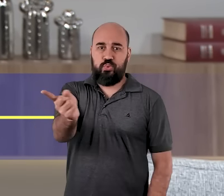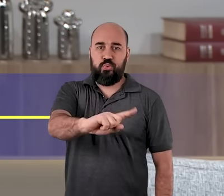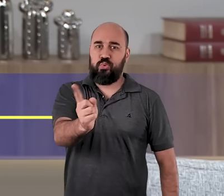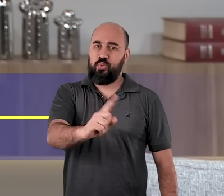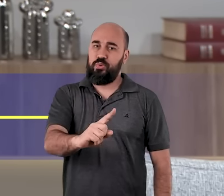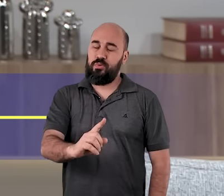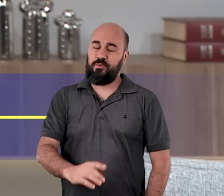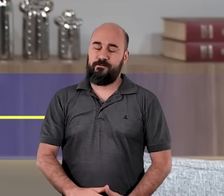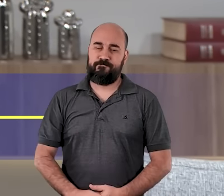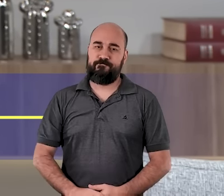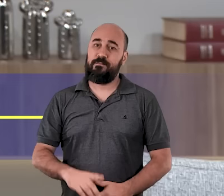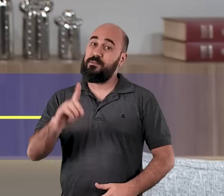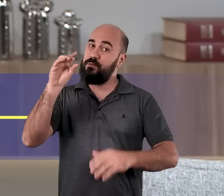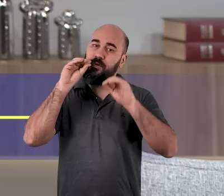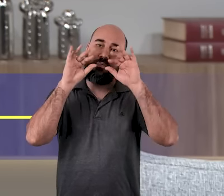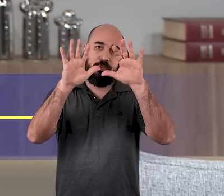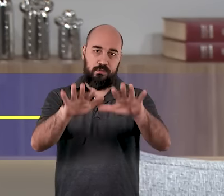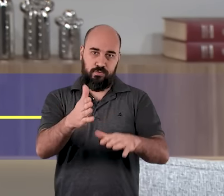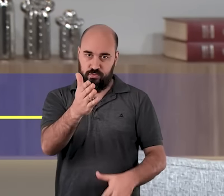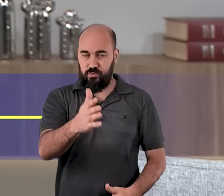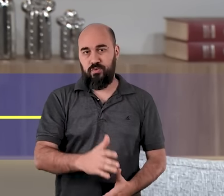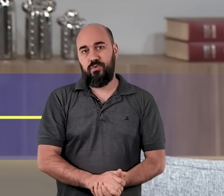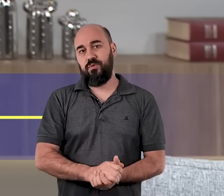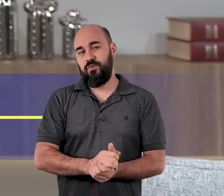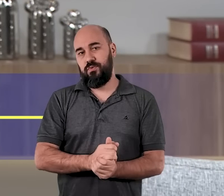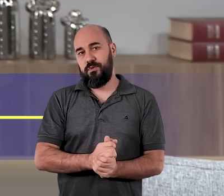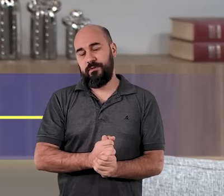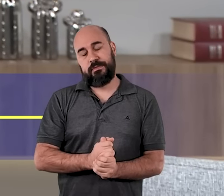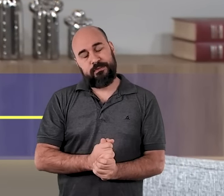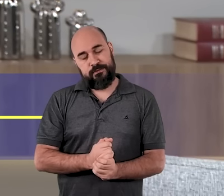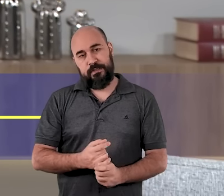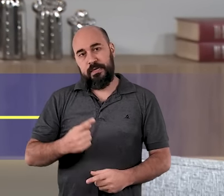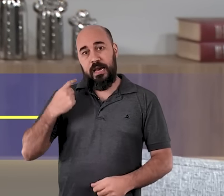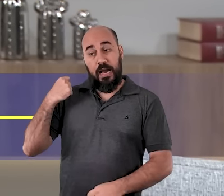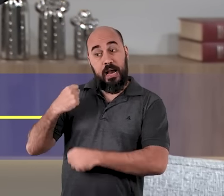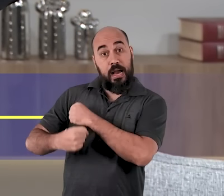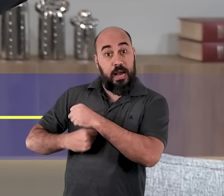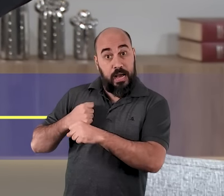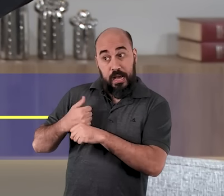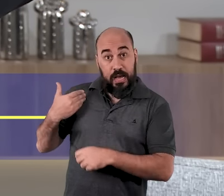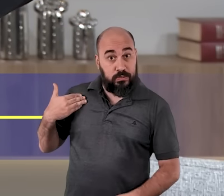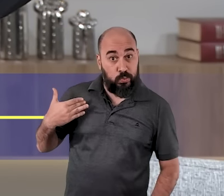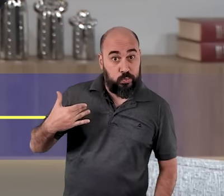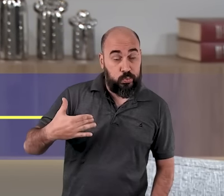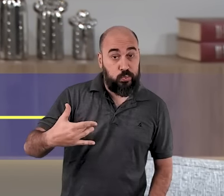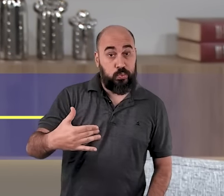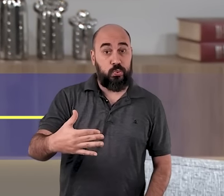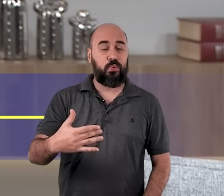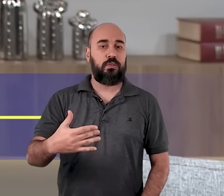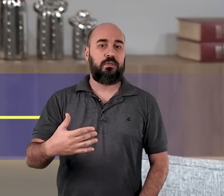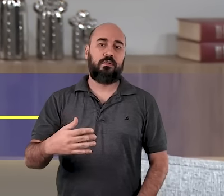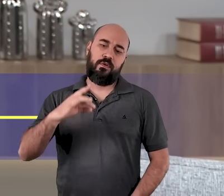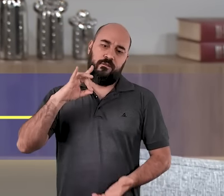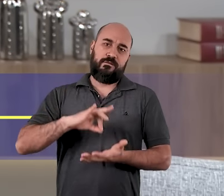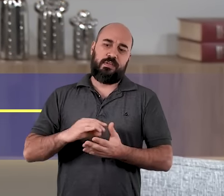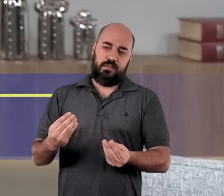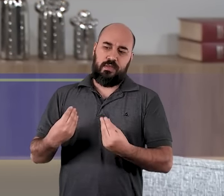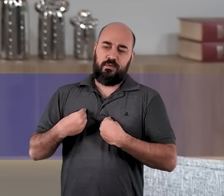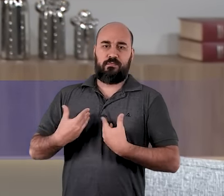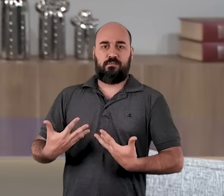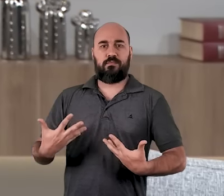lhe abençoe. Que essas verdades que temos ouvido ao longo desse ano e ao longo de toda a nossa vida estejam contribuindo para a